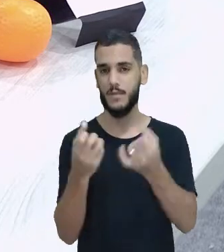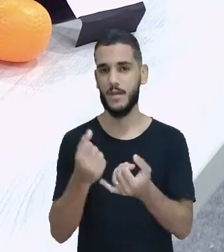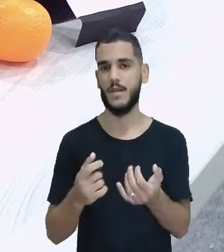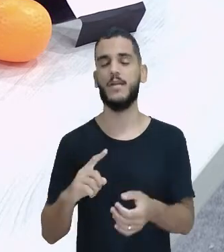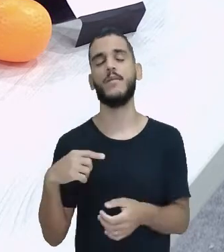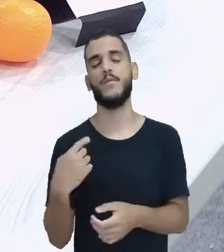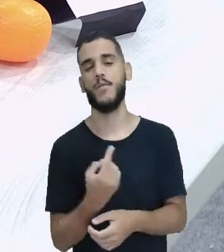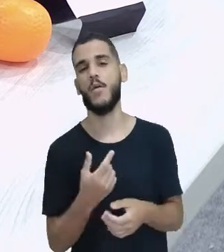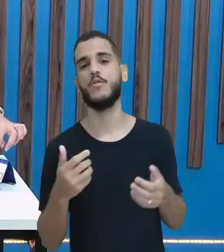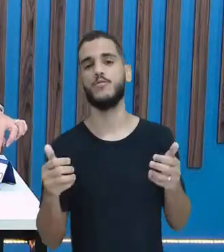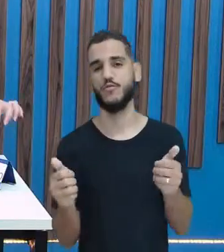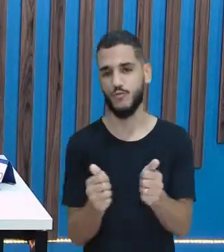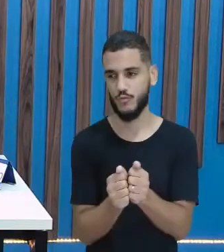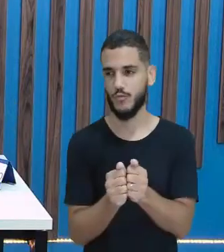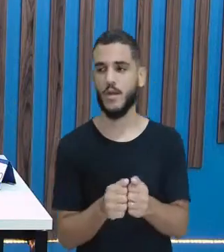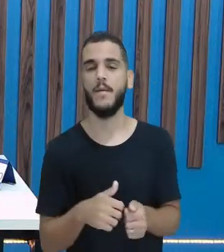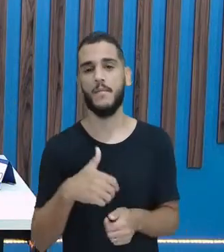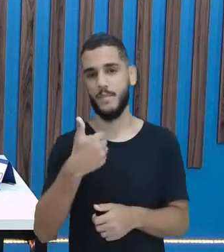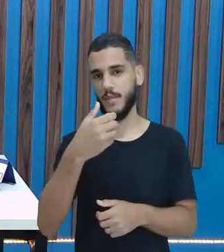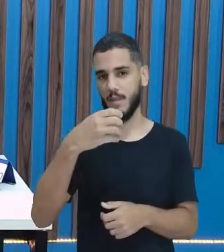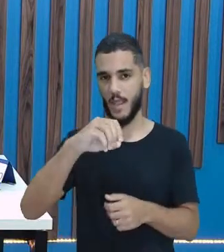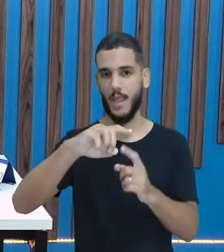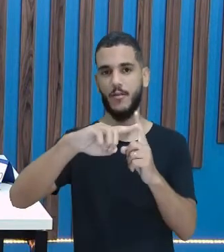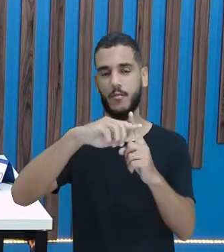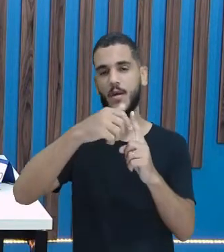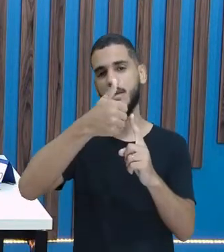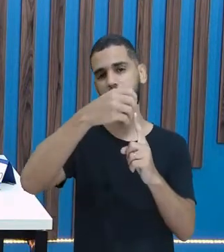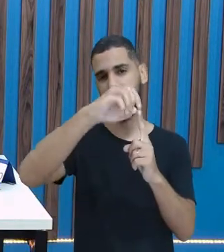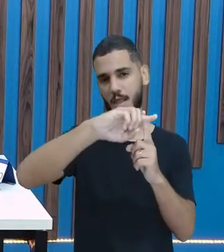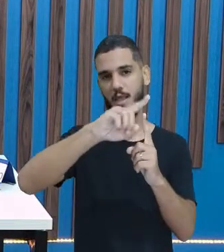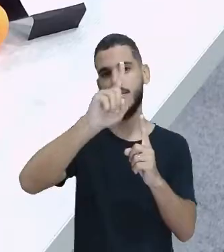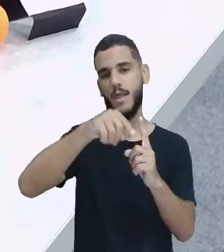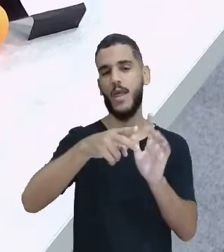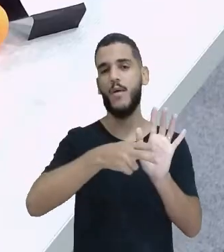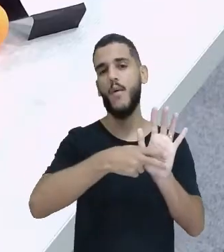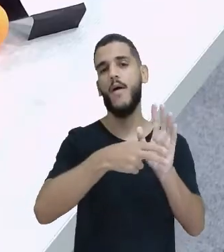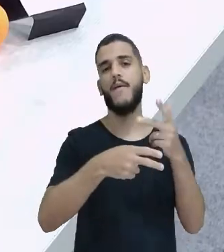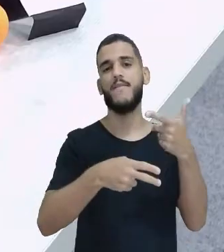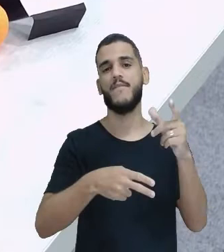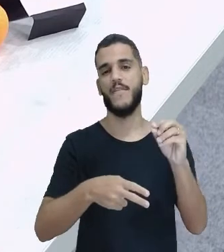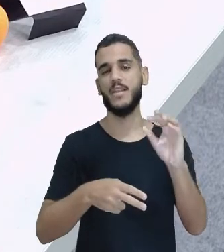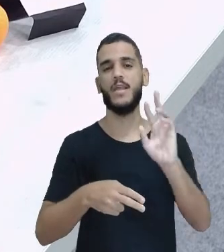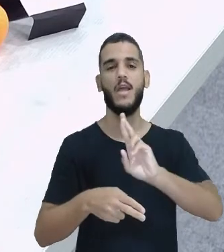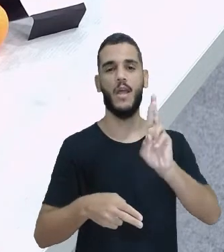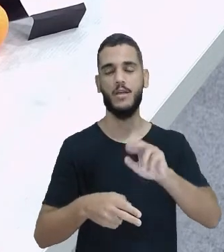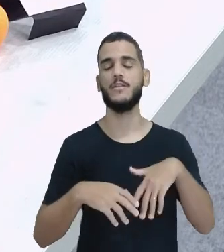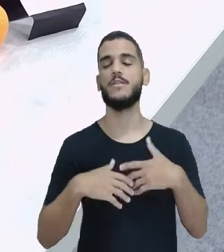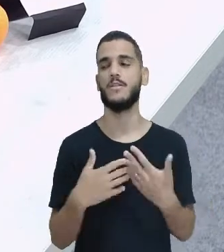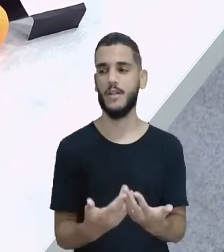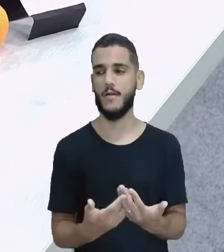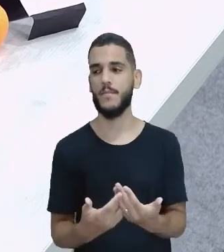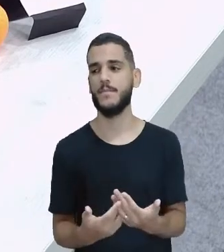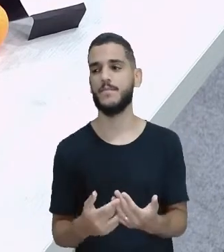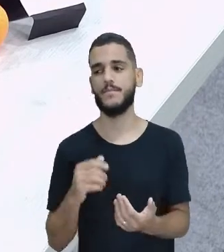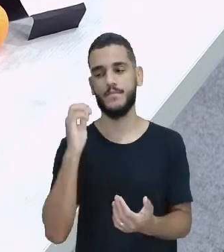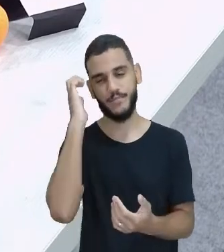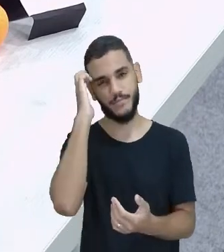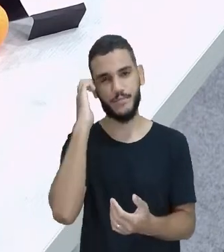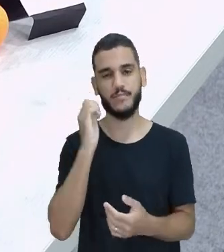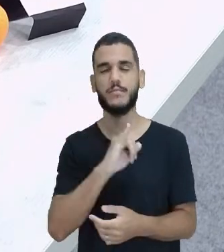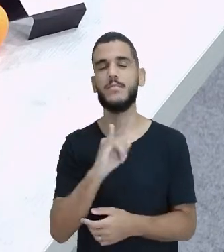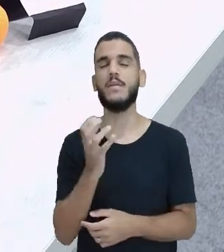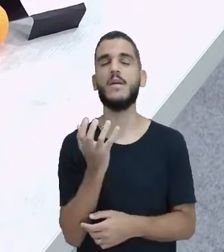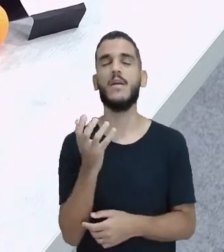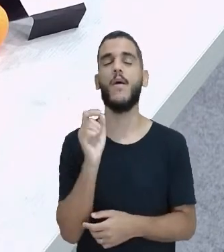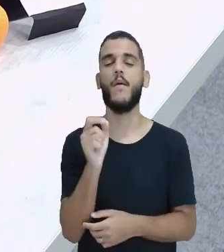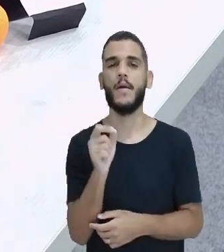vai juntar aqui, ó, 10 mais 10, que dá R$ 20,00. Parabéns, viu, Isabela? Mas, se eu quiser levar